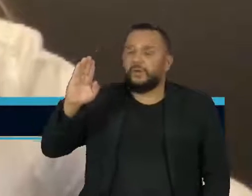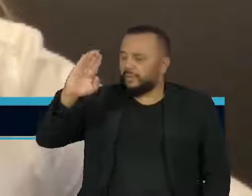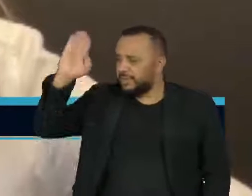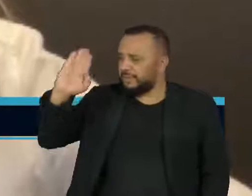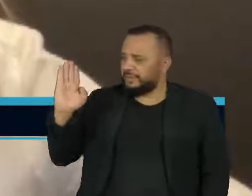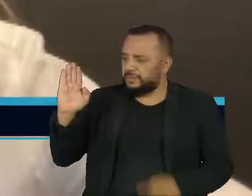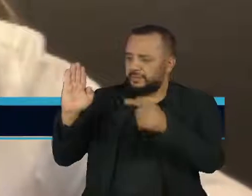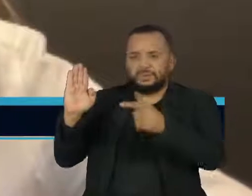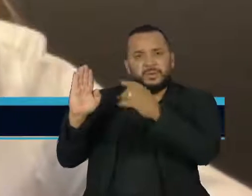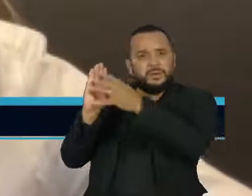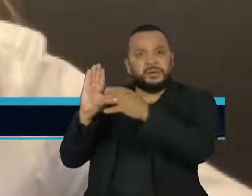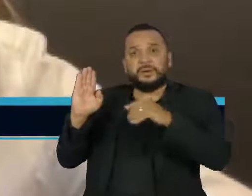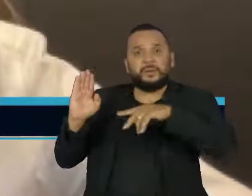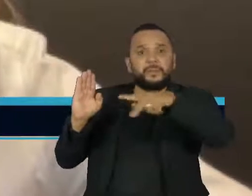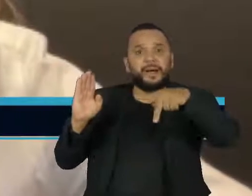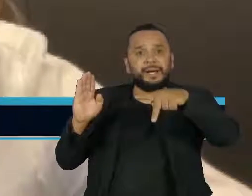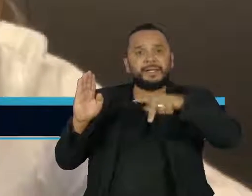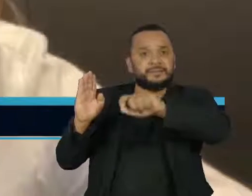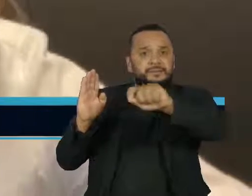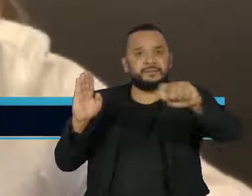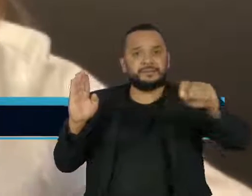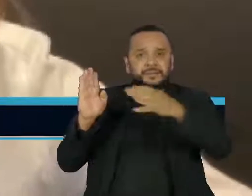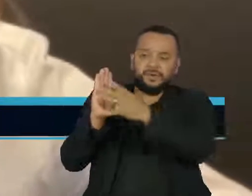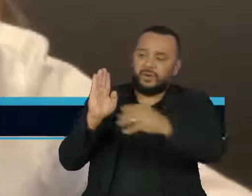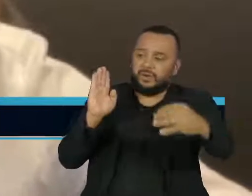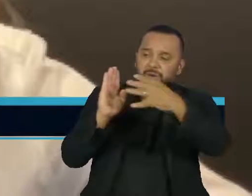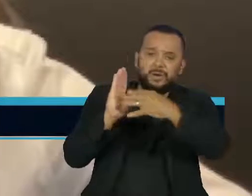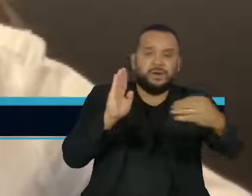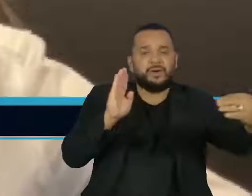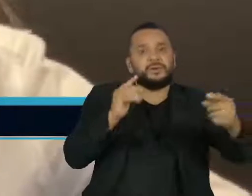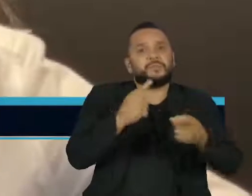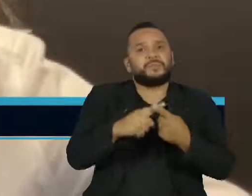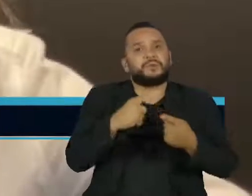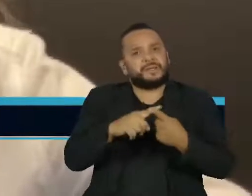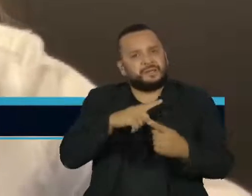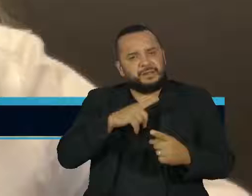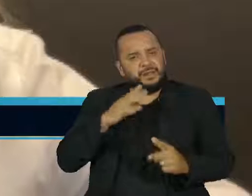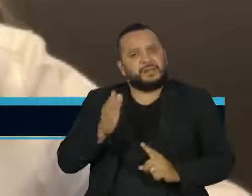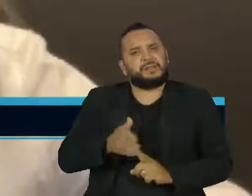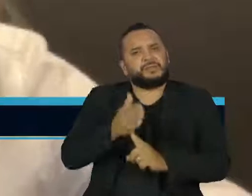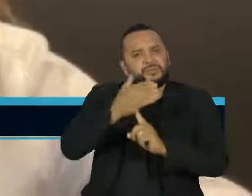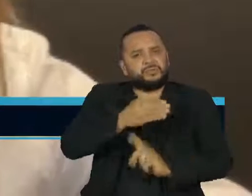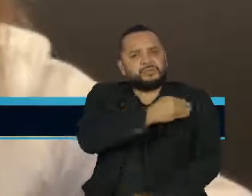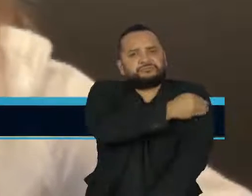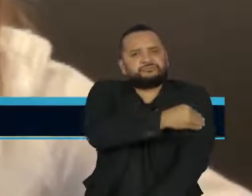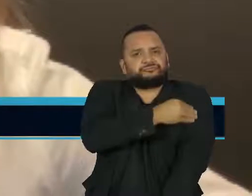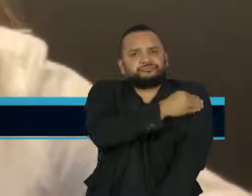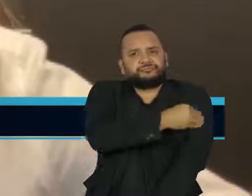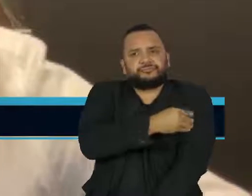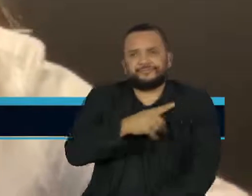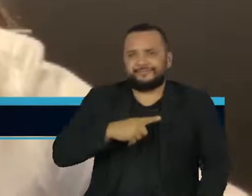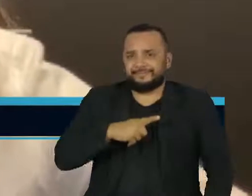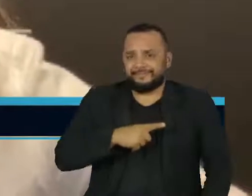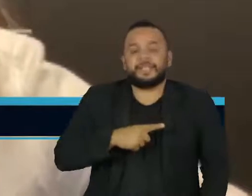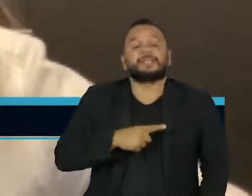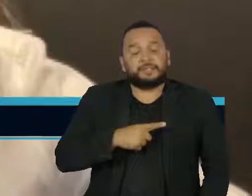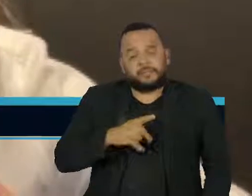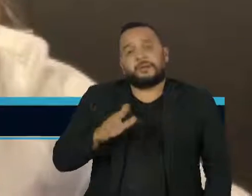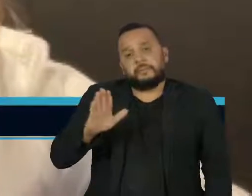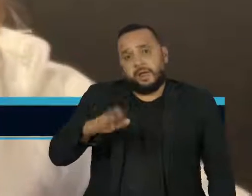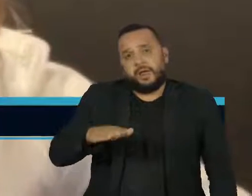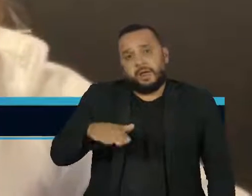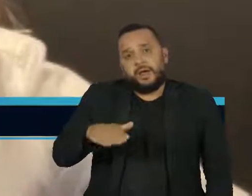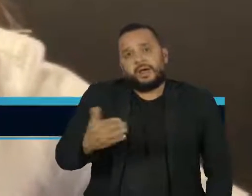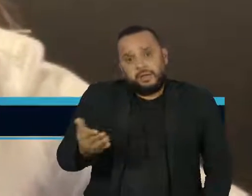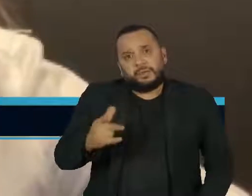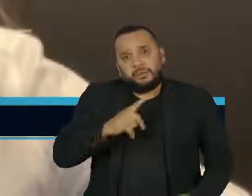países com relação a esse sucesso dessa rota tecnológica. Depois, é muito mais barato para o país em termos